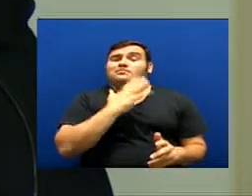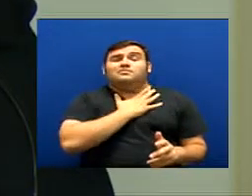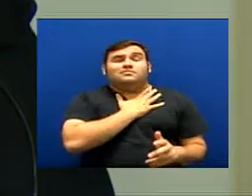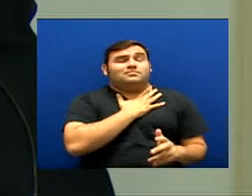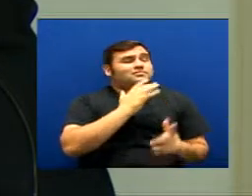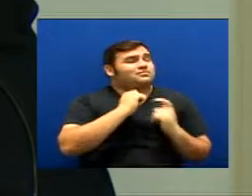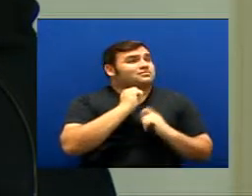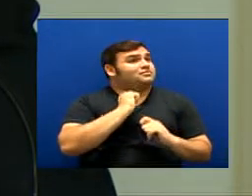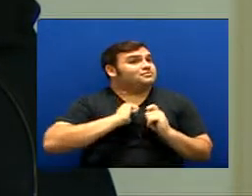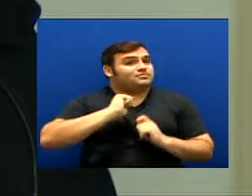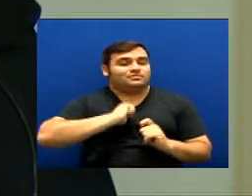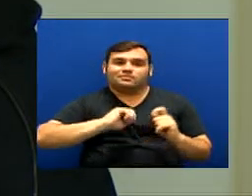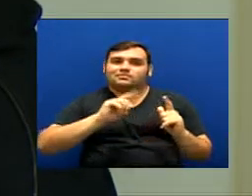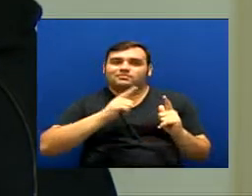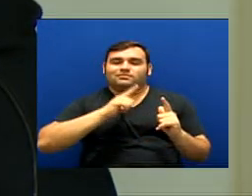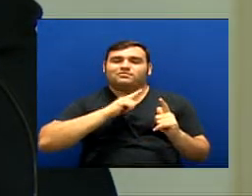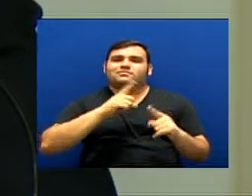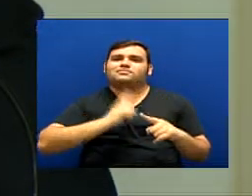meus mandamentos,